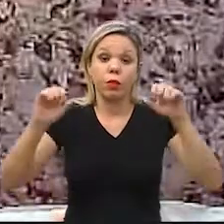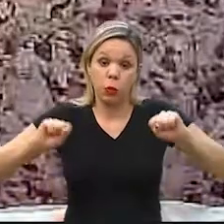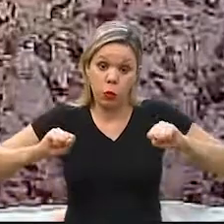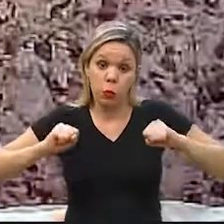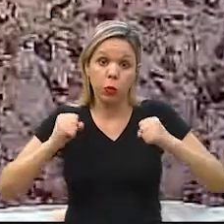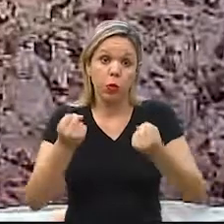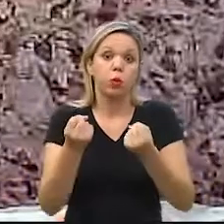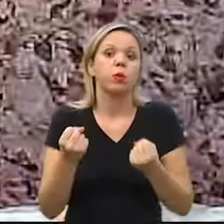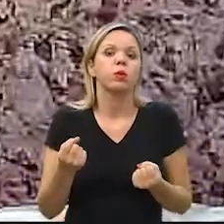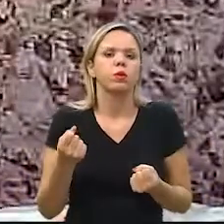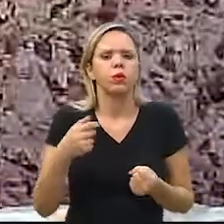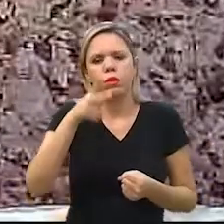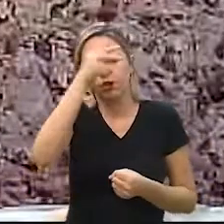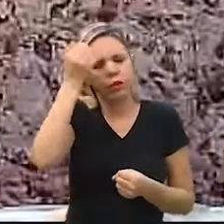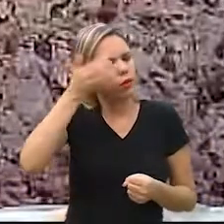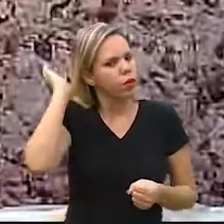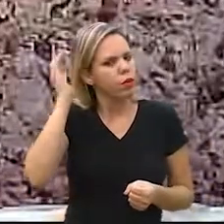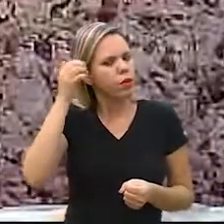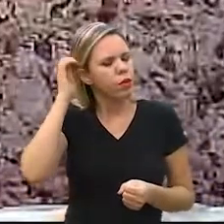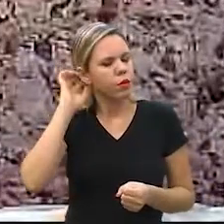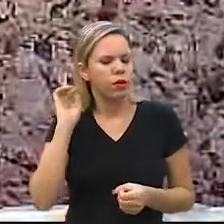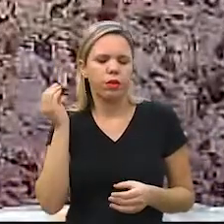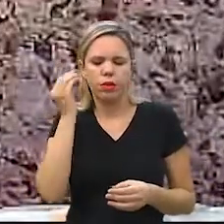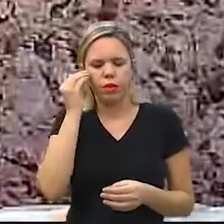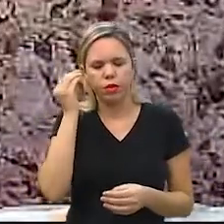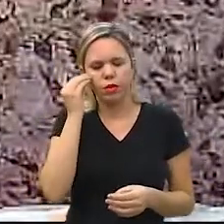esforço que o prefeito Dário Saad